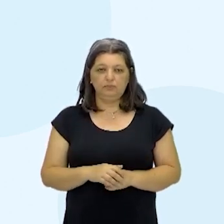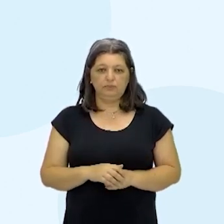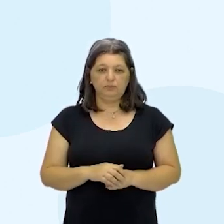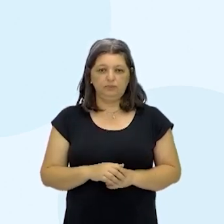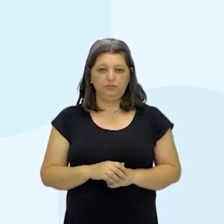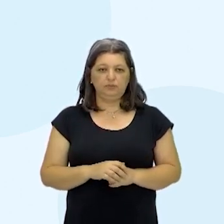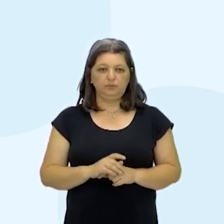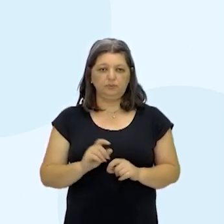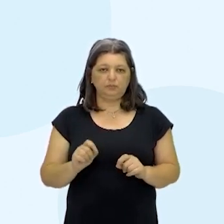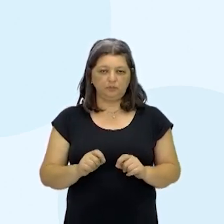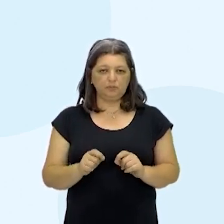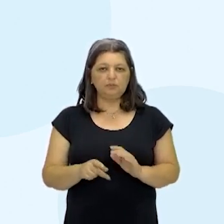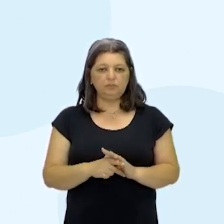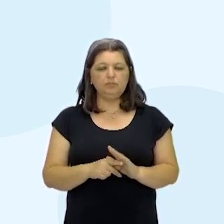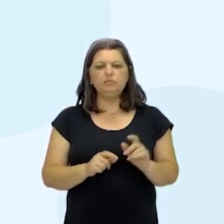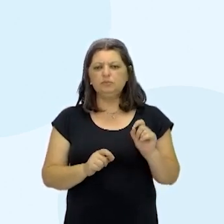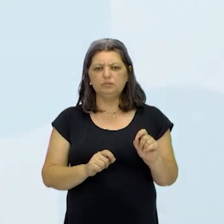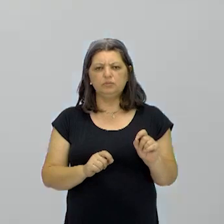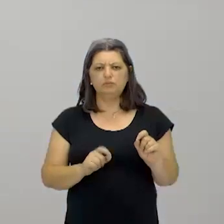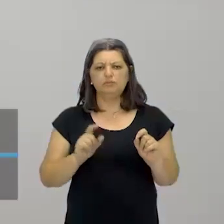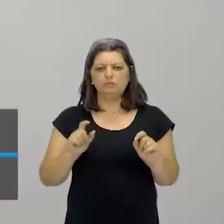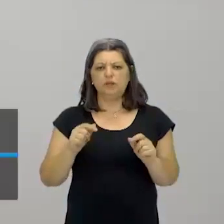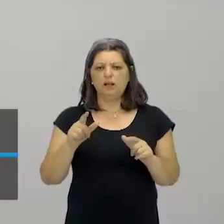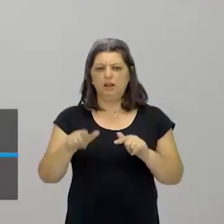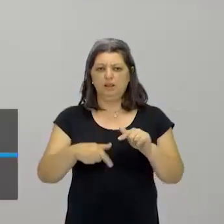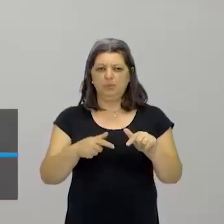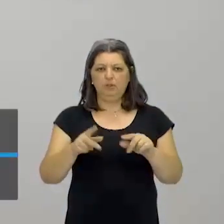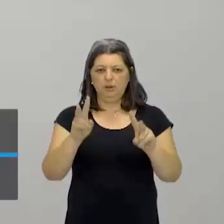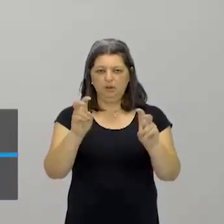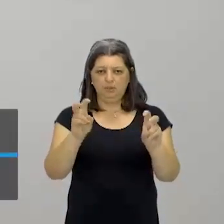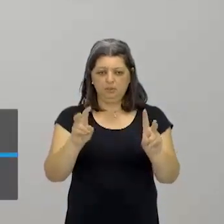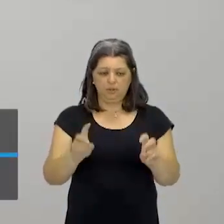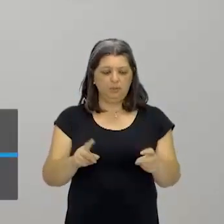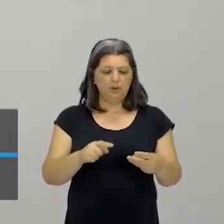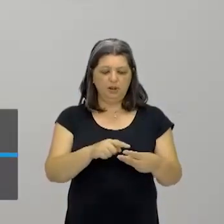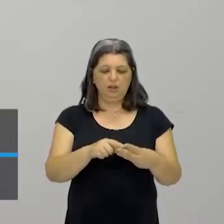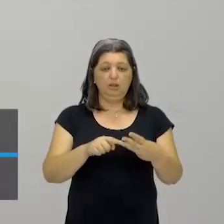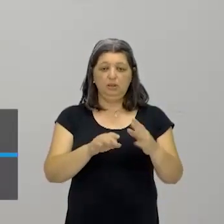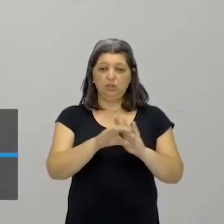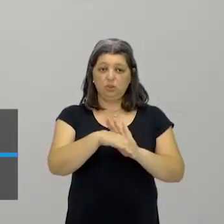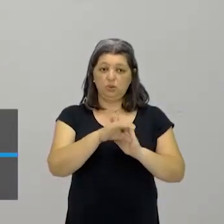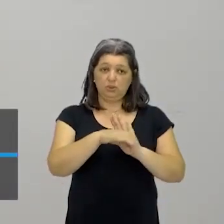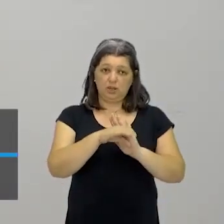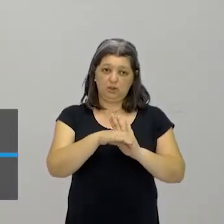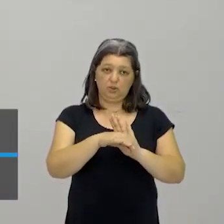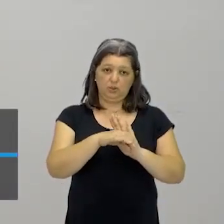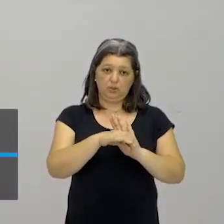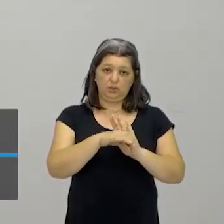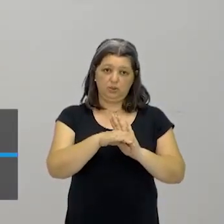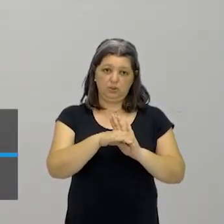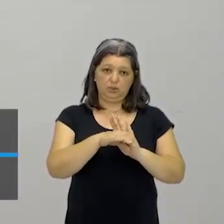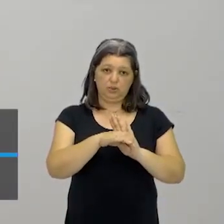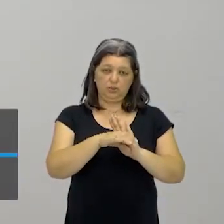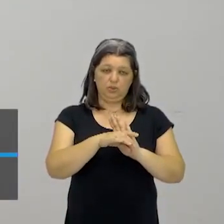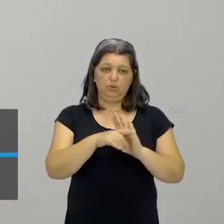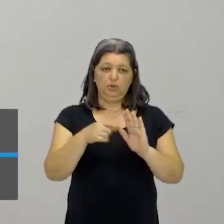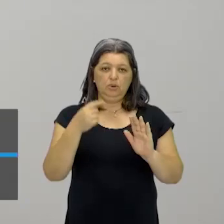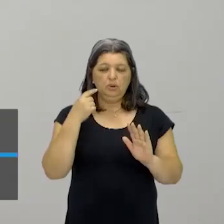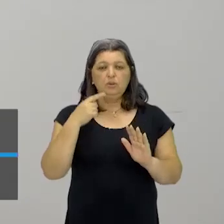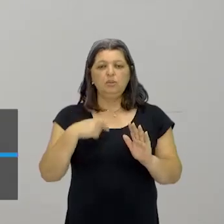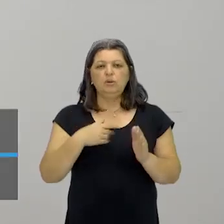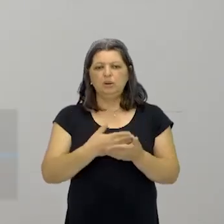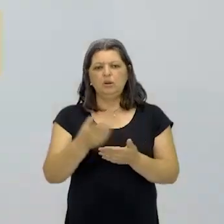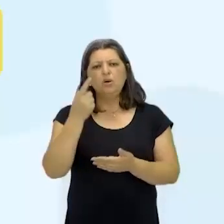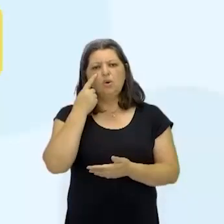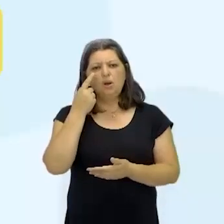né? Então, é o que a gente vai trabalhar hoje. Esses três aí conceitos. E quais são esses três conceitos, né? Vamos